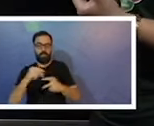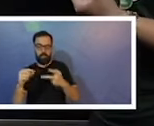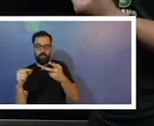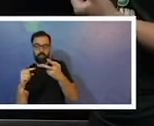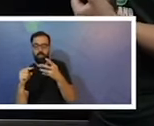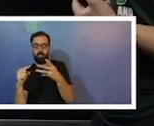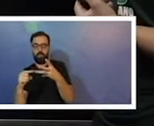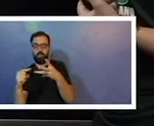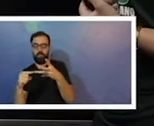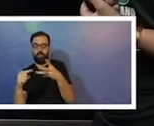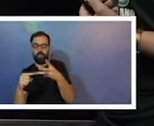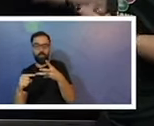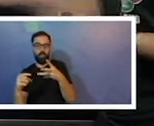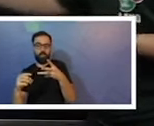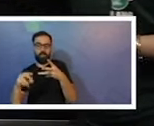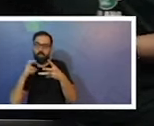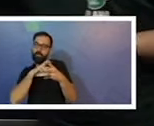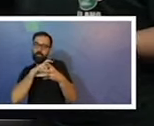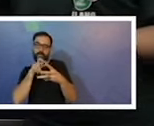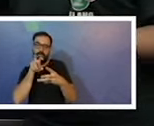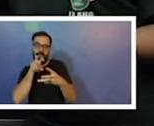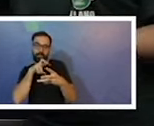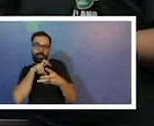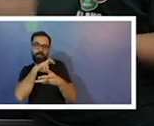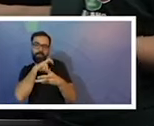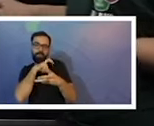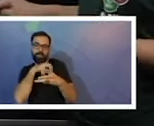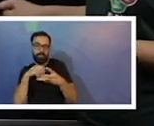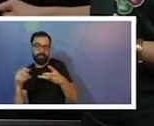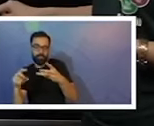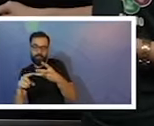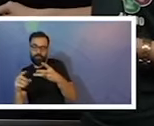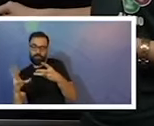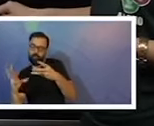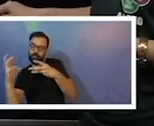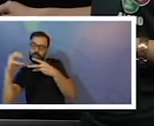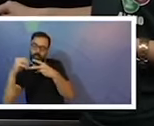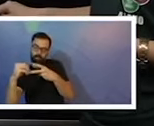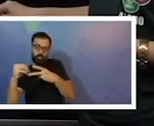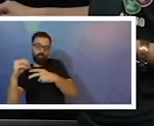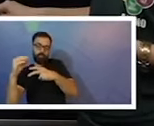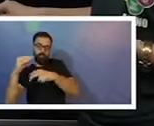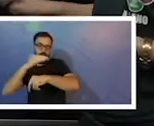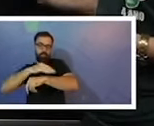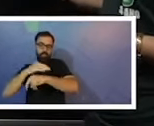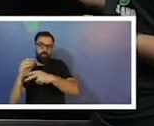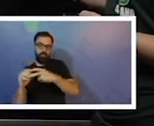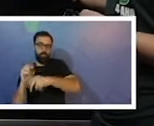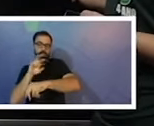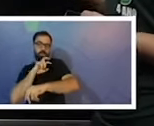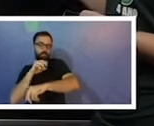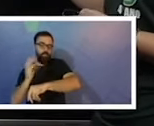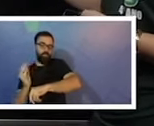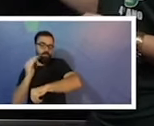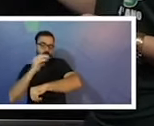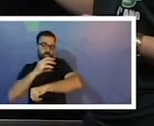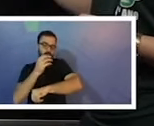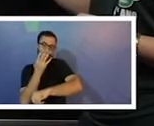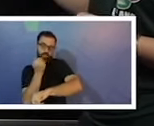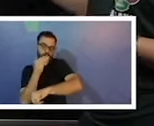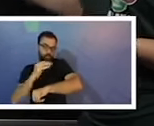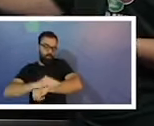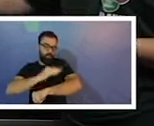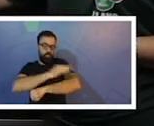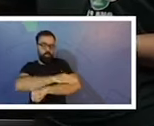sapo? A cobra. Então, a cobra come sapo. E aí, quem come a cobra?